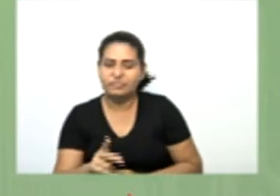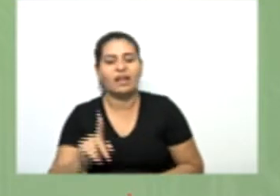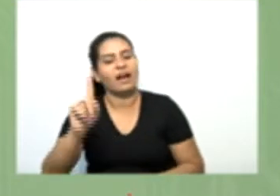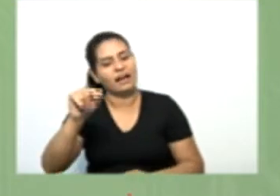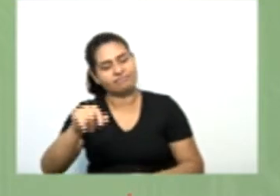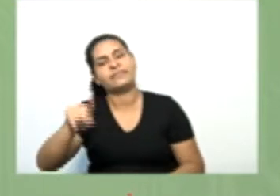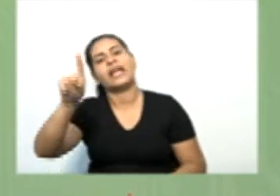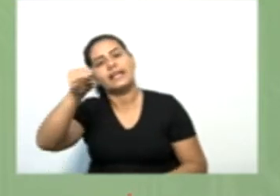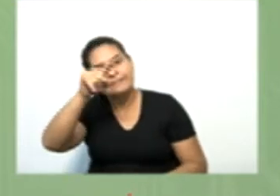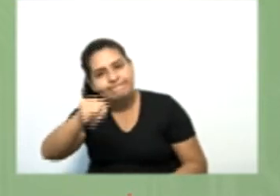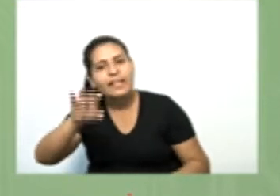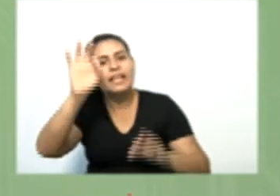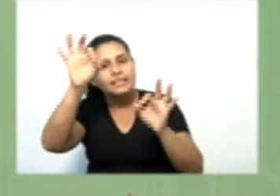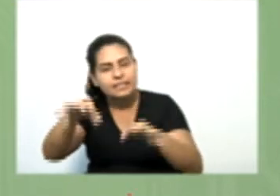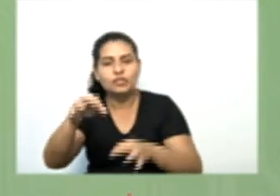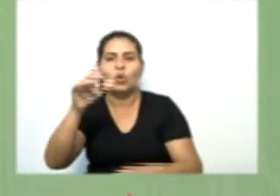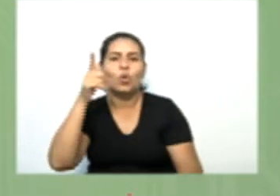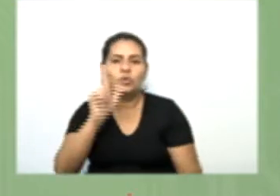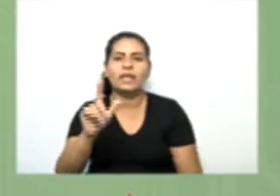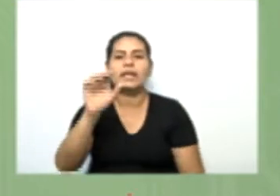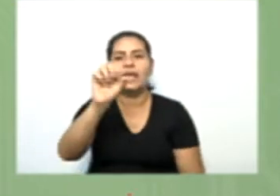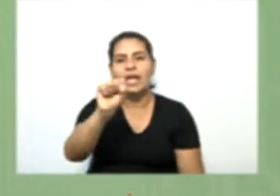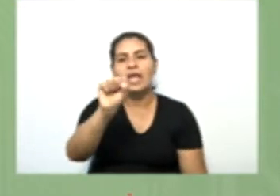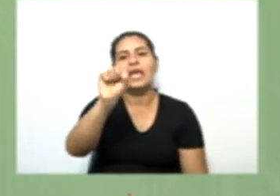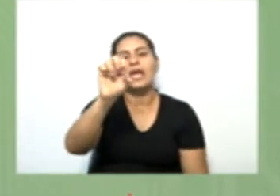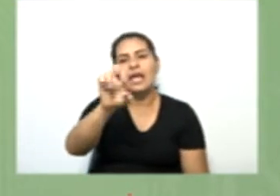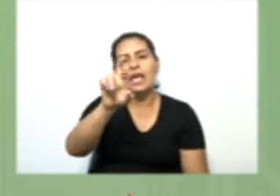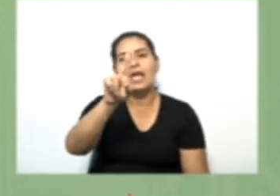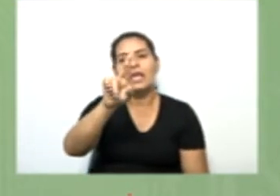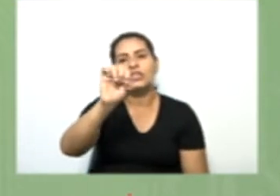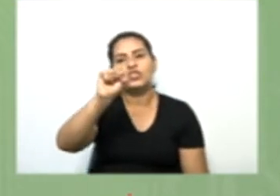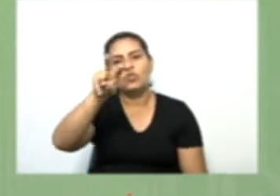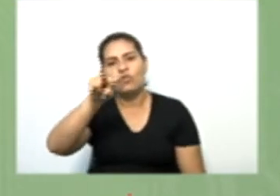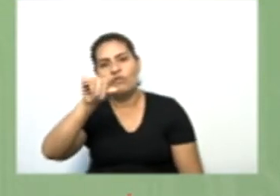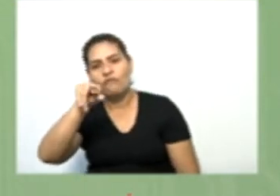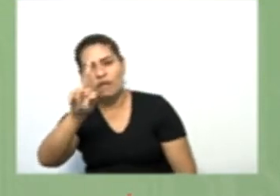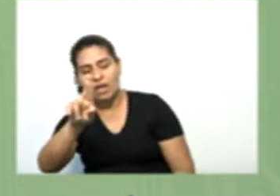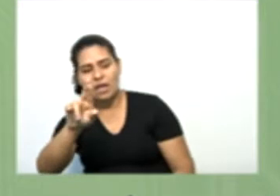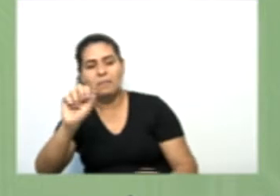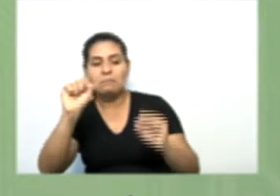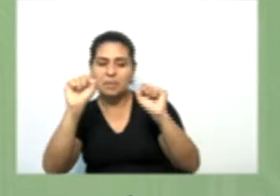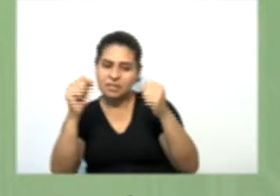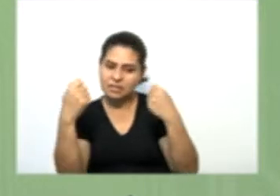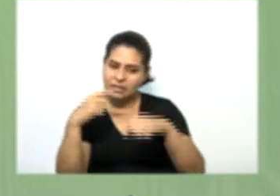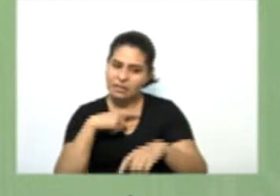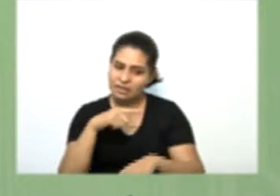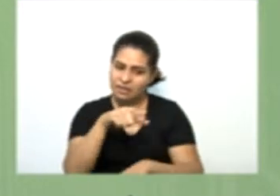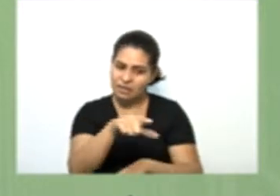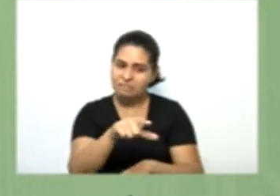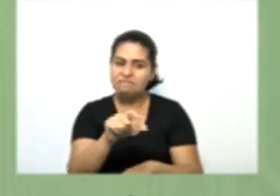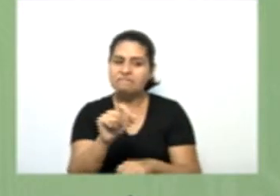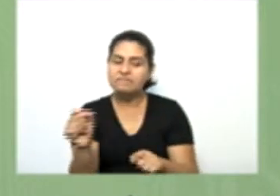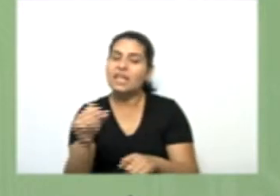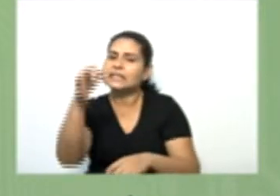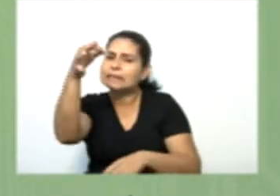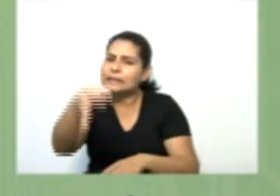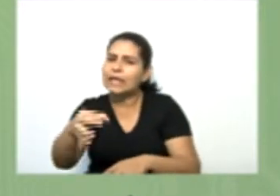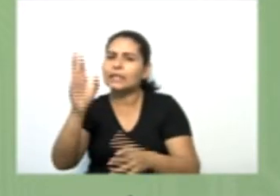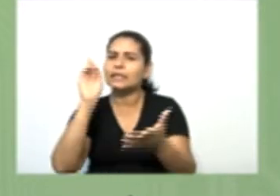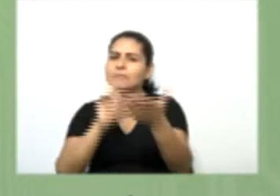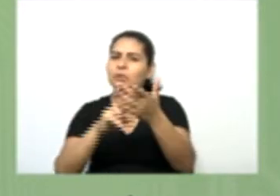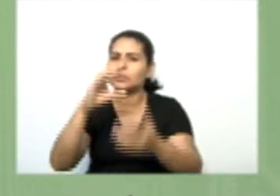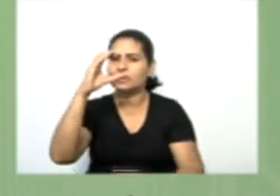Resolve sim, conflito se resolve. Basta ter discernimento e boa vontade. Então, o verdadeiro